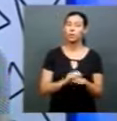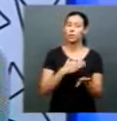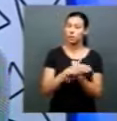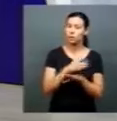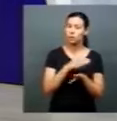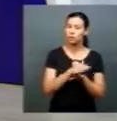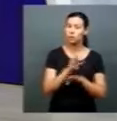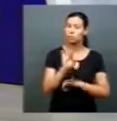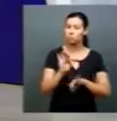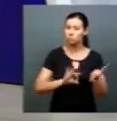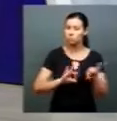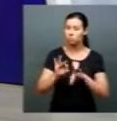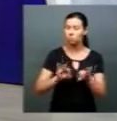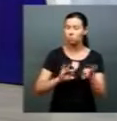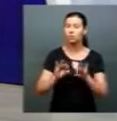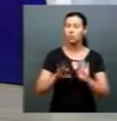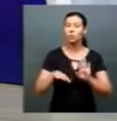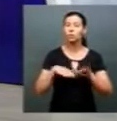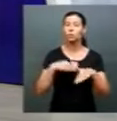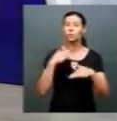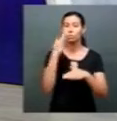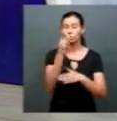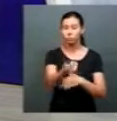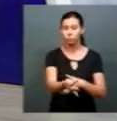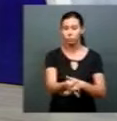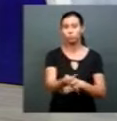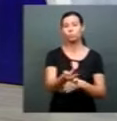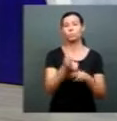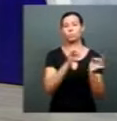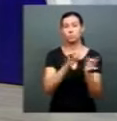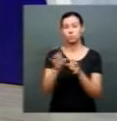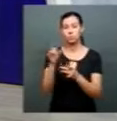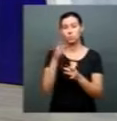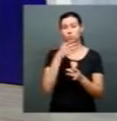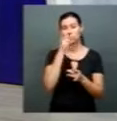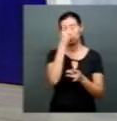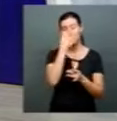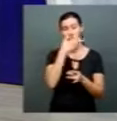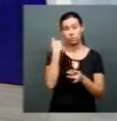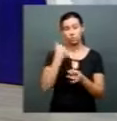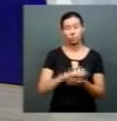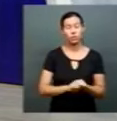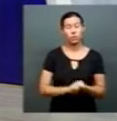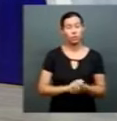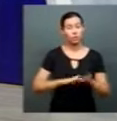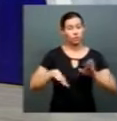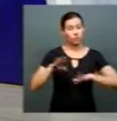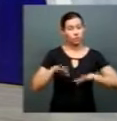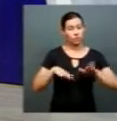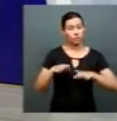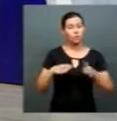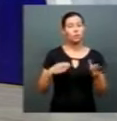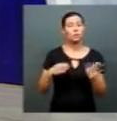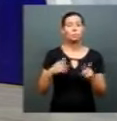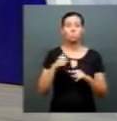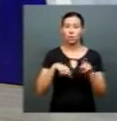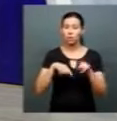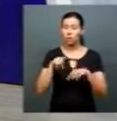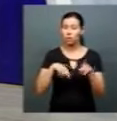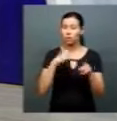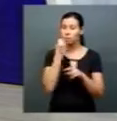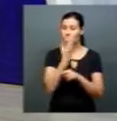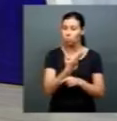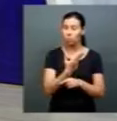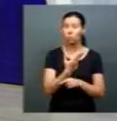para lidar com essas situações. Ele sabe produzir o produto, mas não sabe como vender. É, né? E às vezes o produto é ótimo, tem demanda, mas não